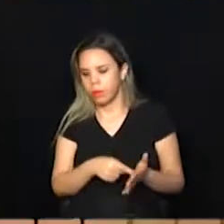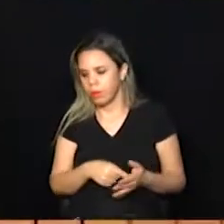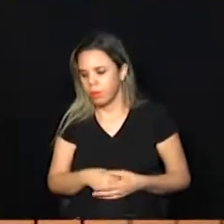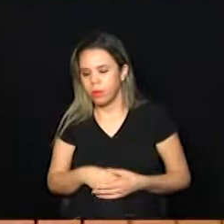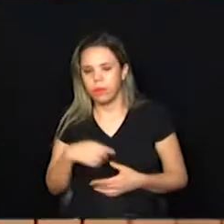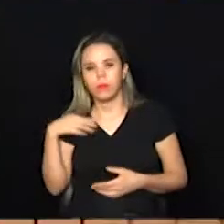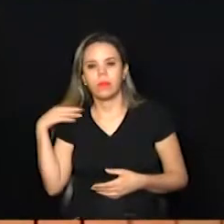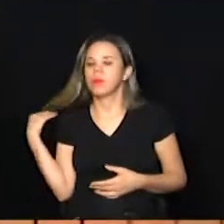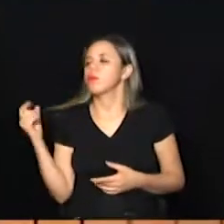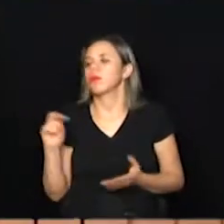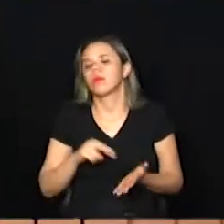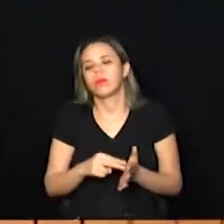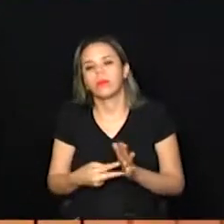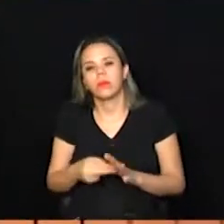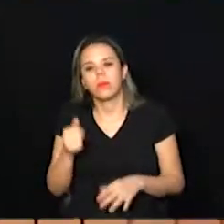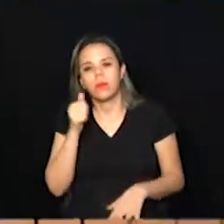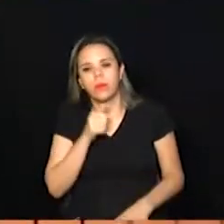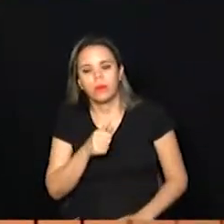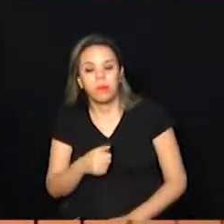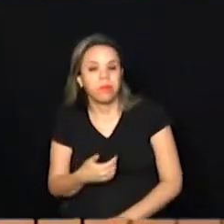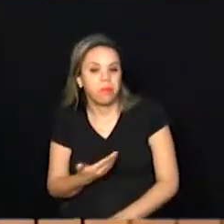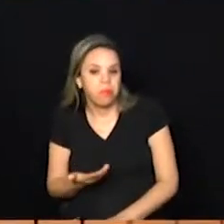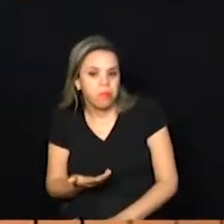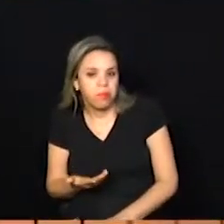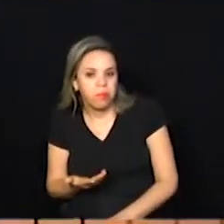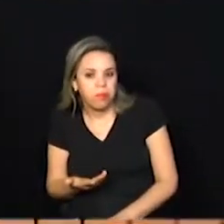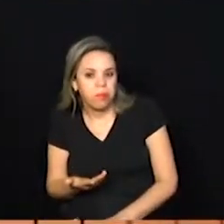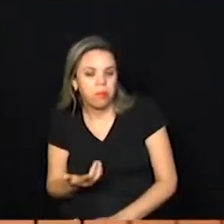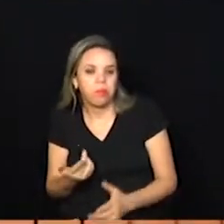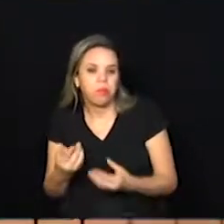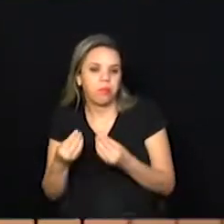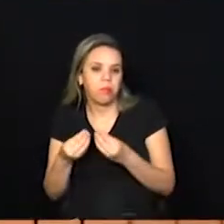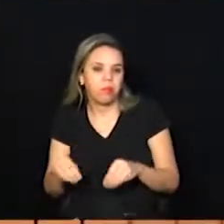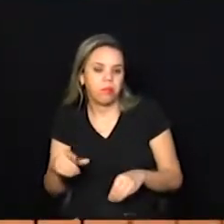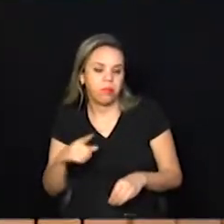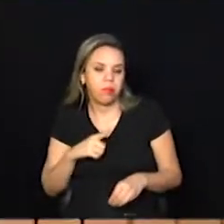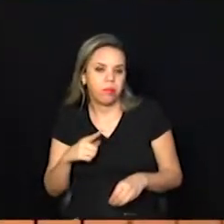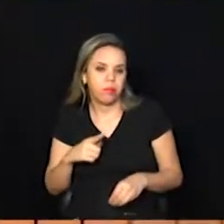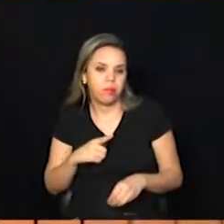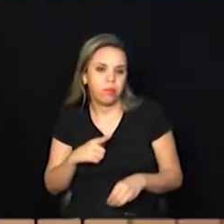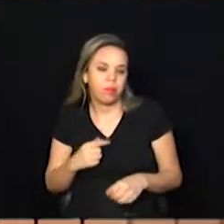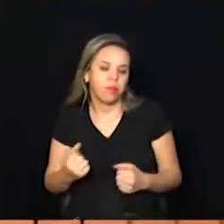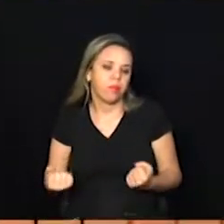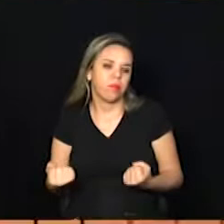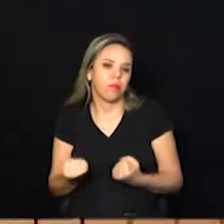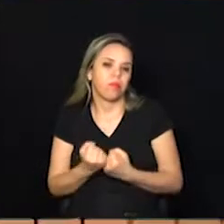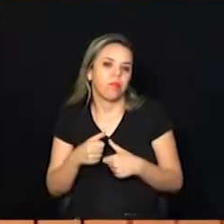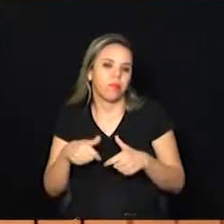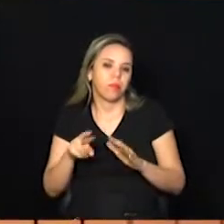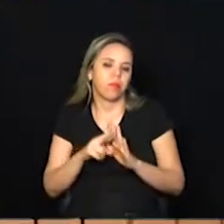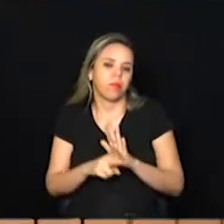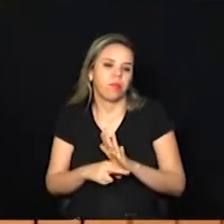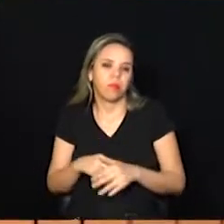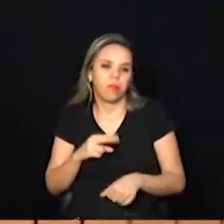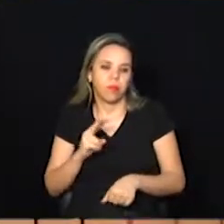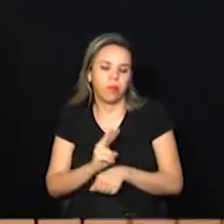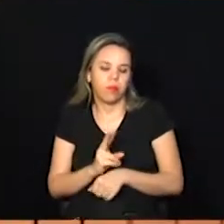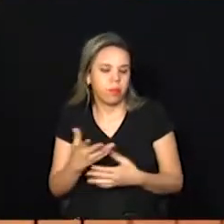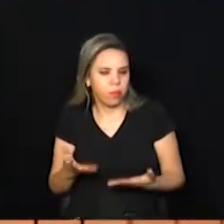Mas o que é isso na vida da mulher? Né? Qual é o impacto que ela vai ter? Qual é o amparo? Quais são as medidas protetivas?